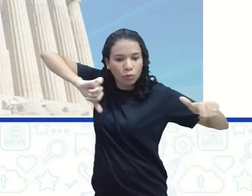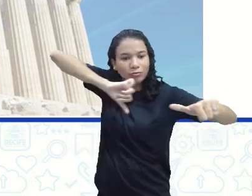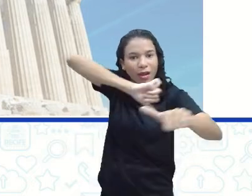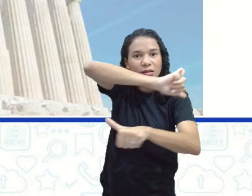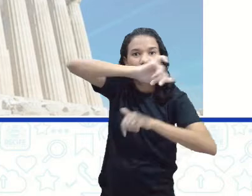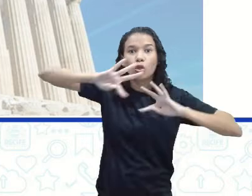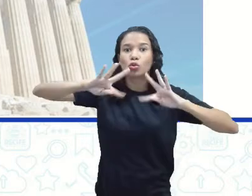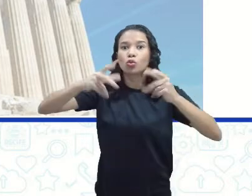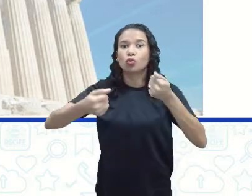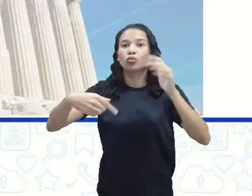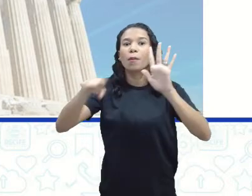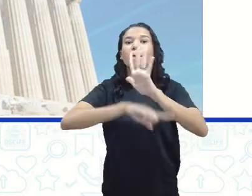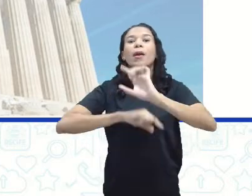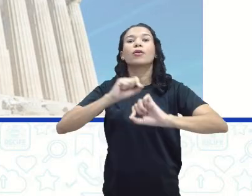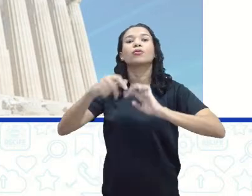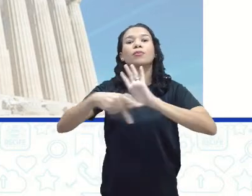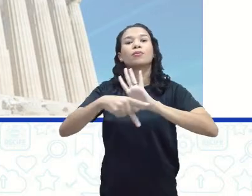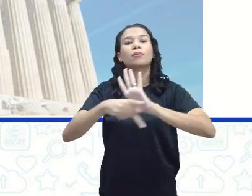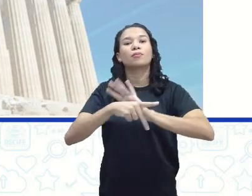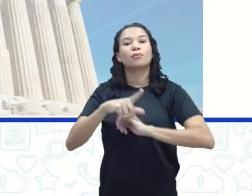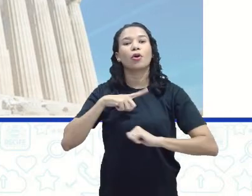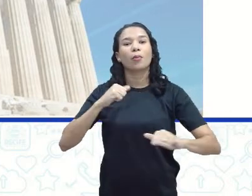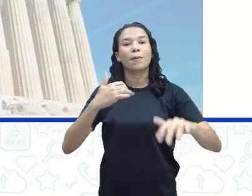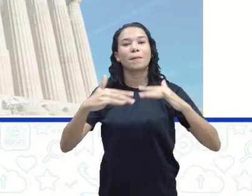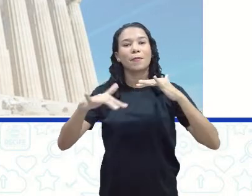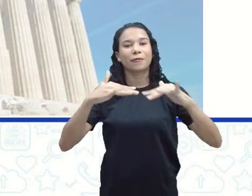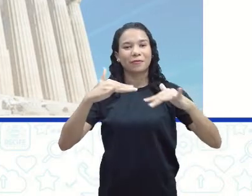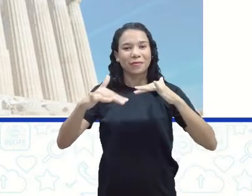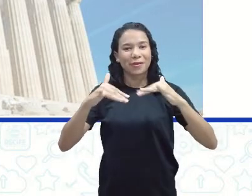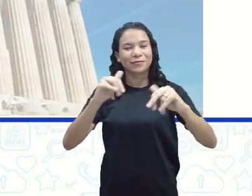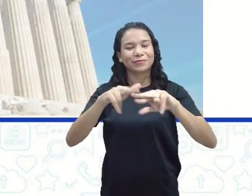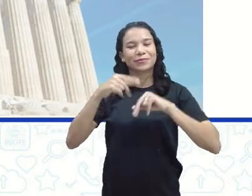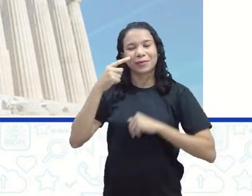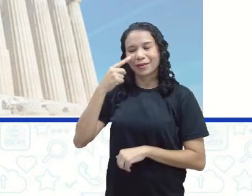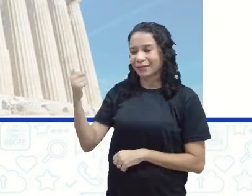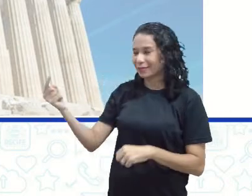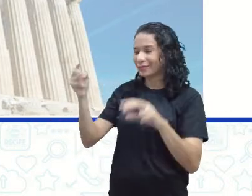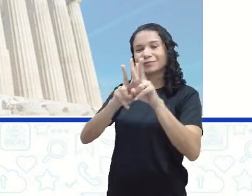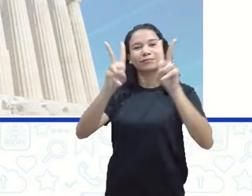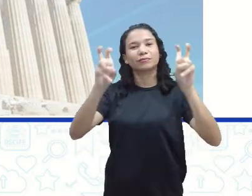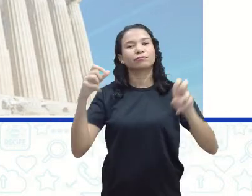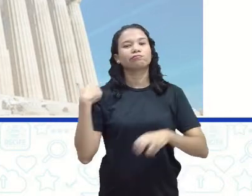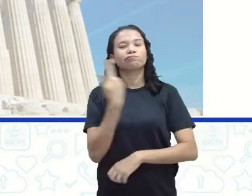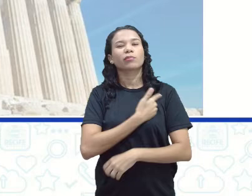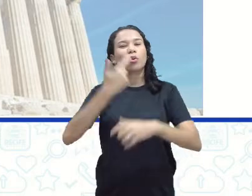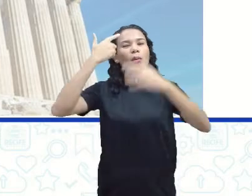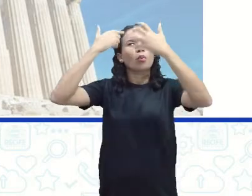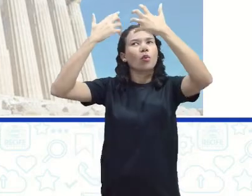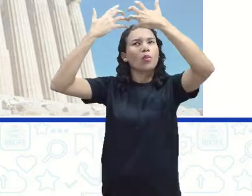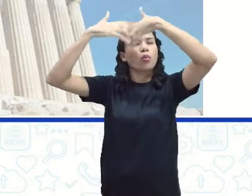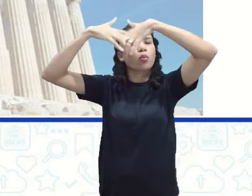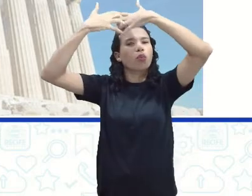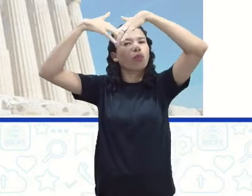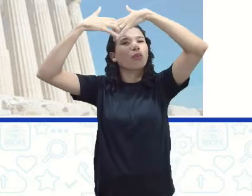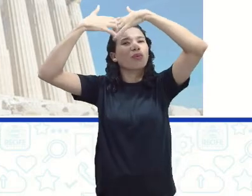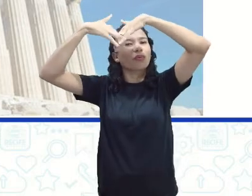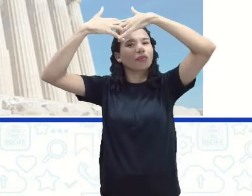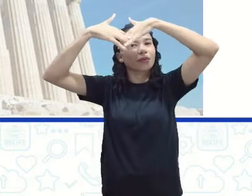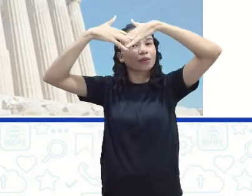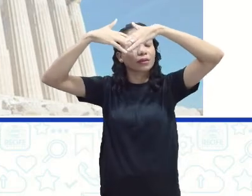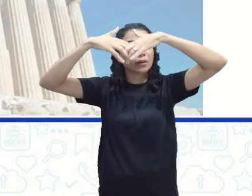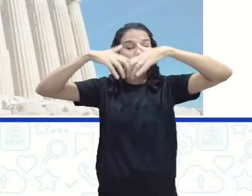permanente exceto a mudança. Então fica aí essa frase para reflexão da gente.